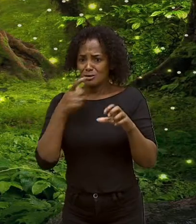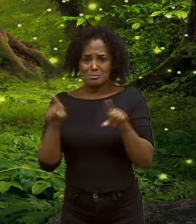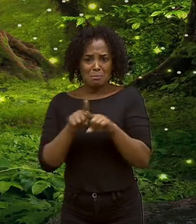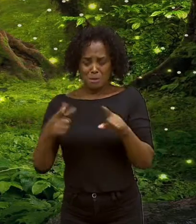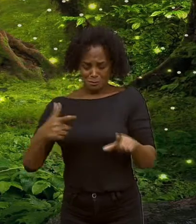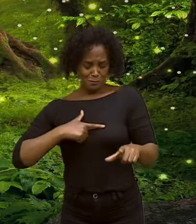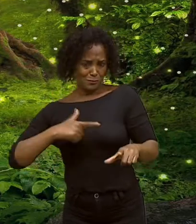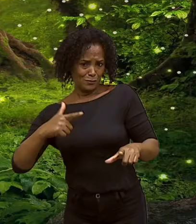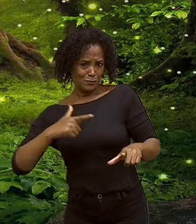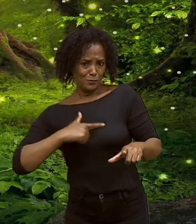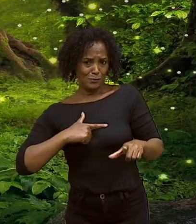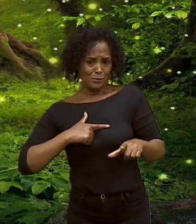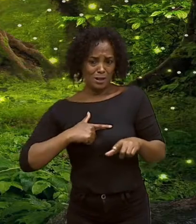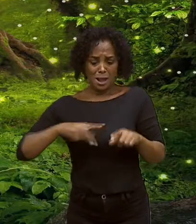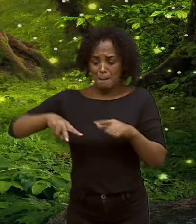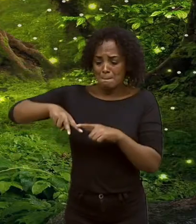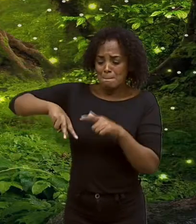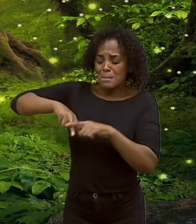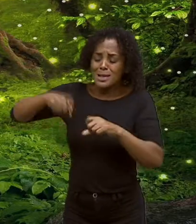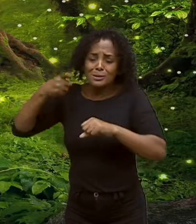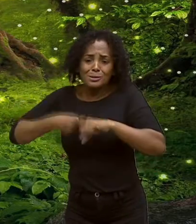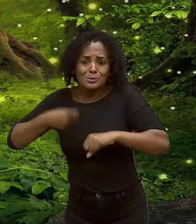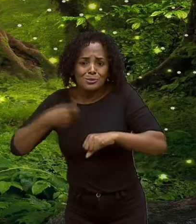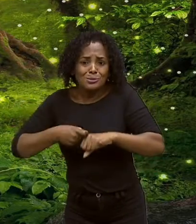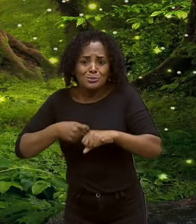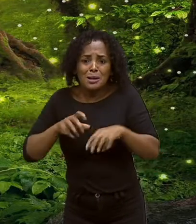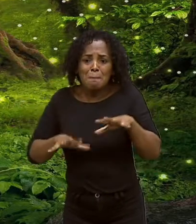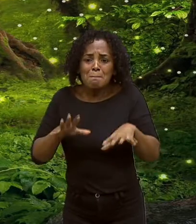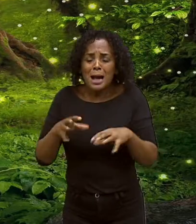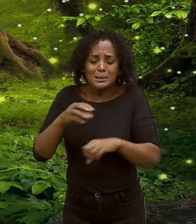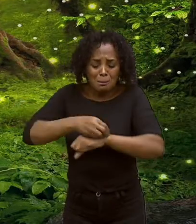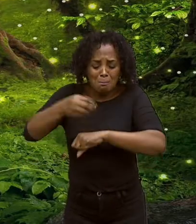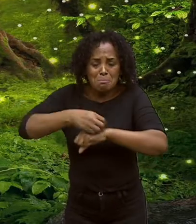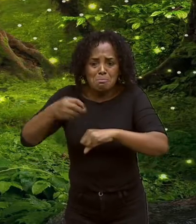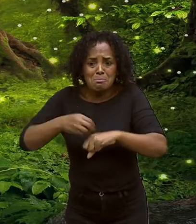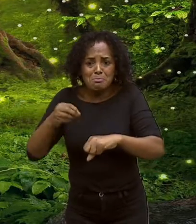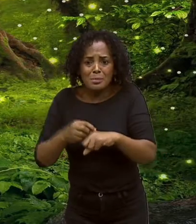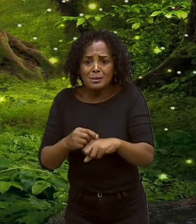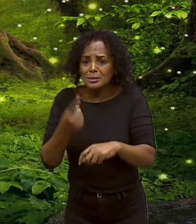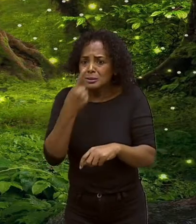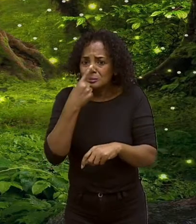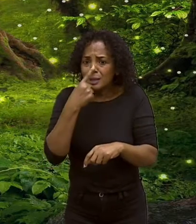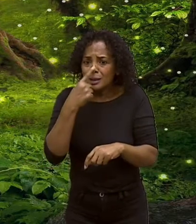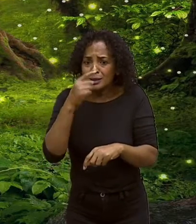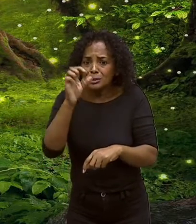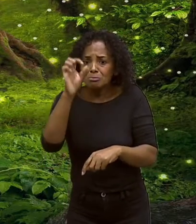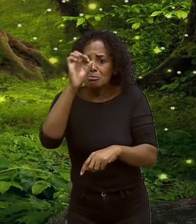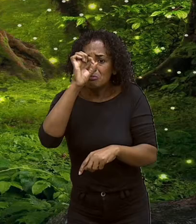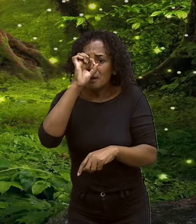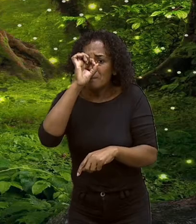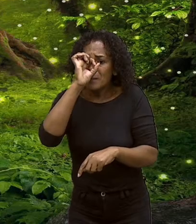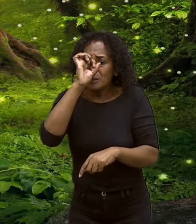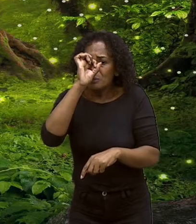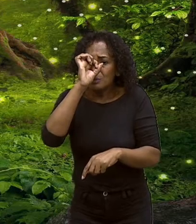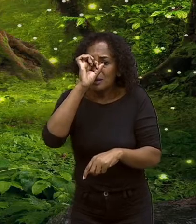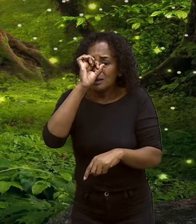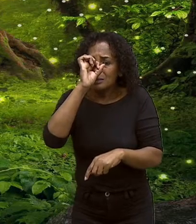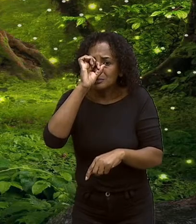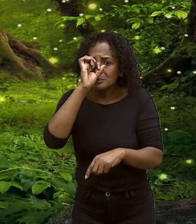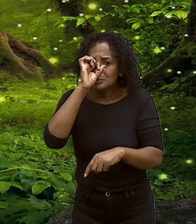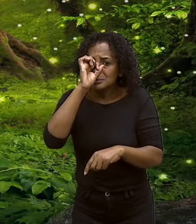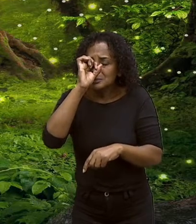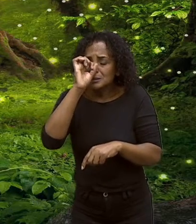horríveis, pernas ossudas, patas peludas e na ponta do nariz uma